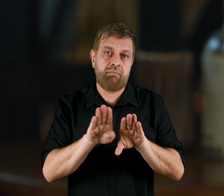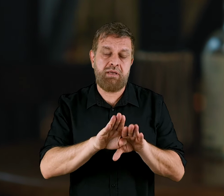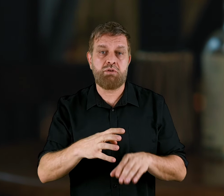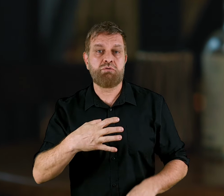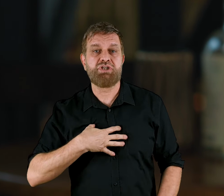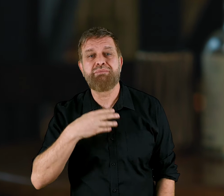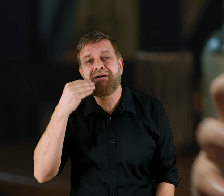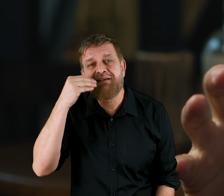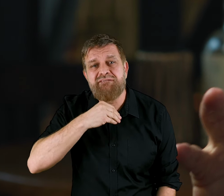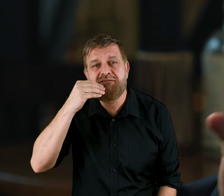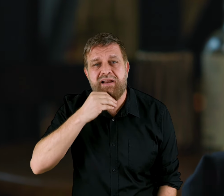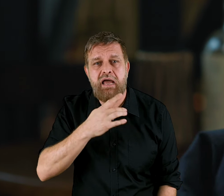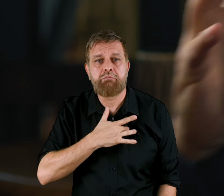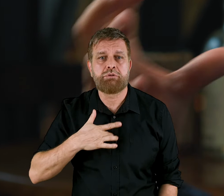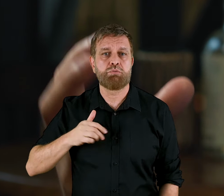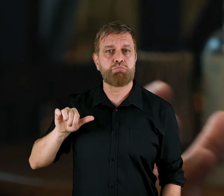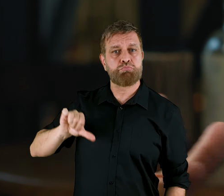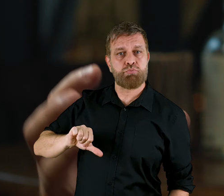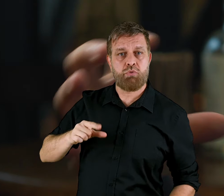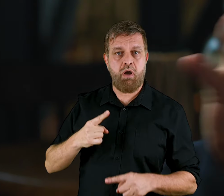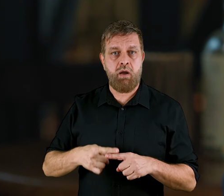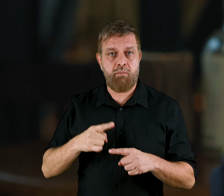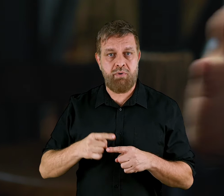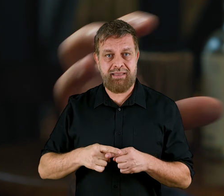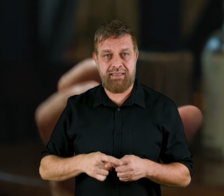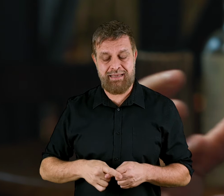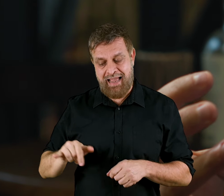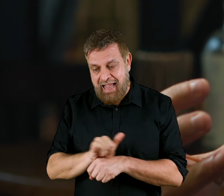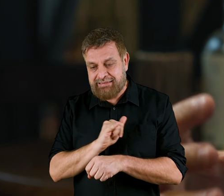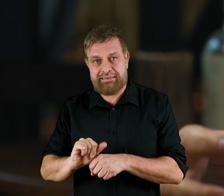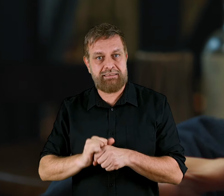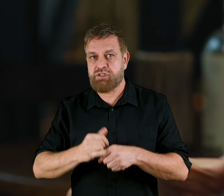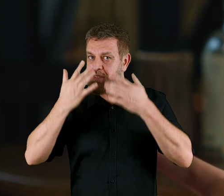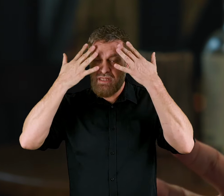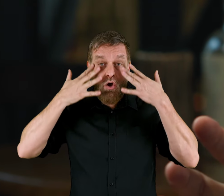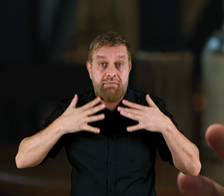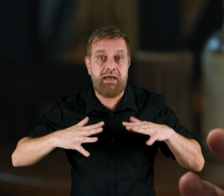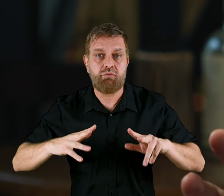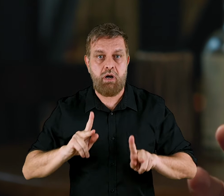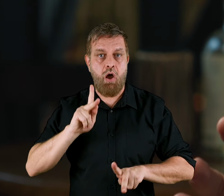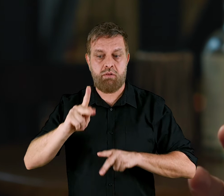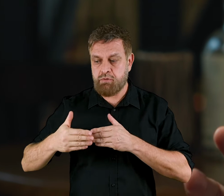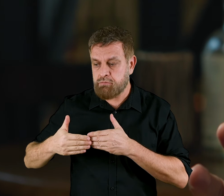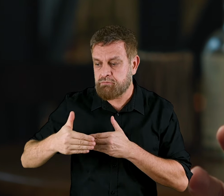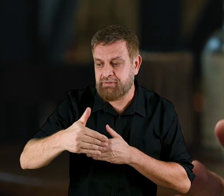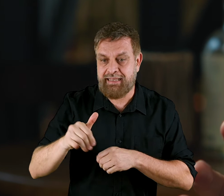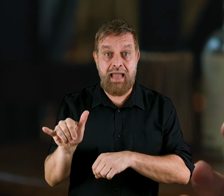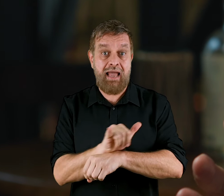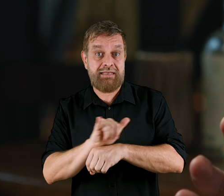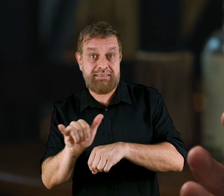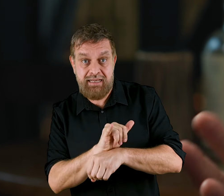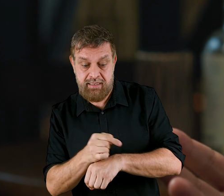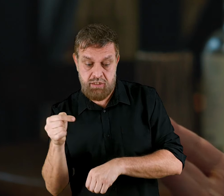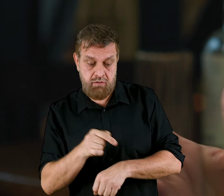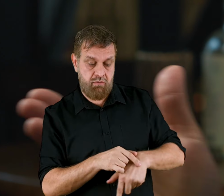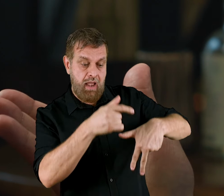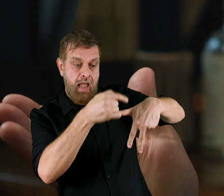mais frágil. Porque o arsenal artificial da civilização vai criar condições para que essa